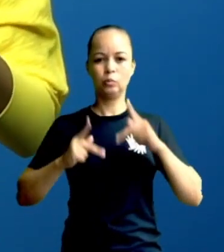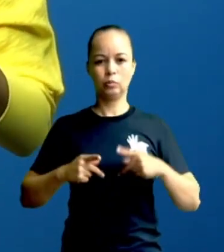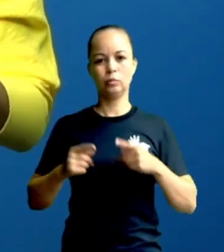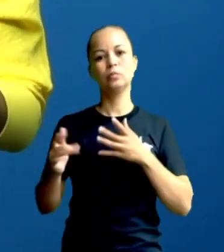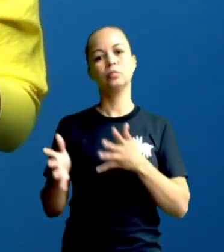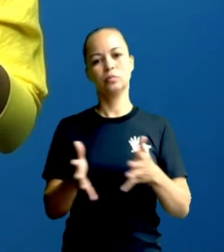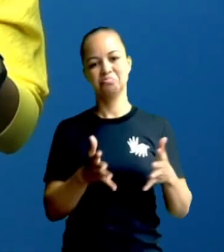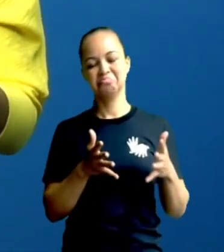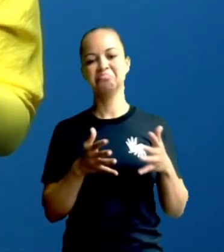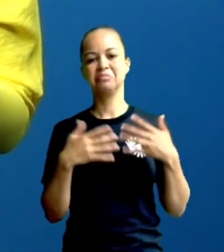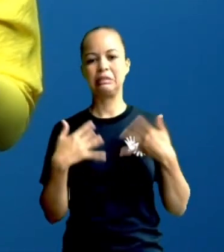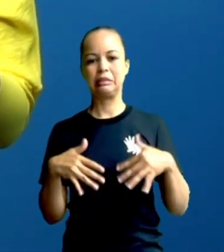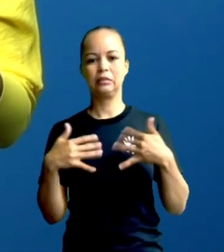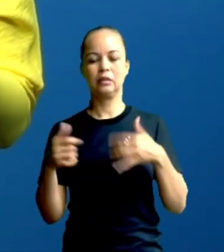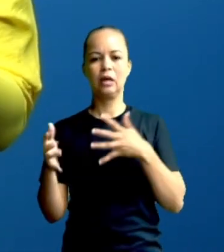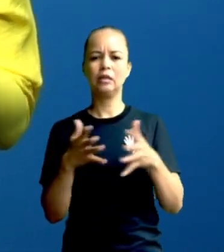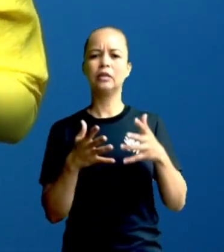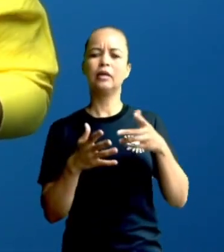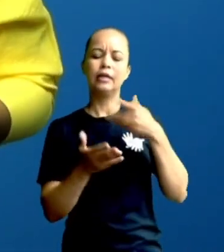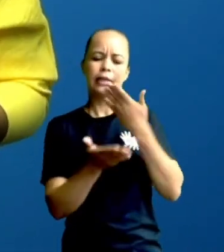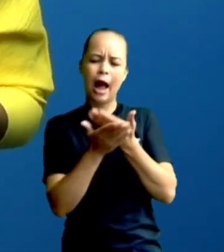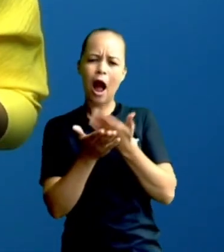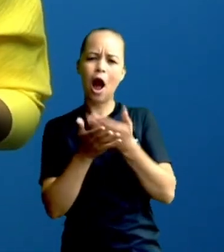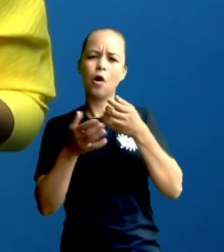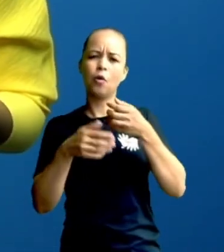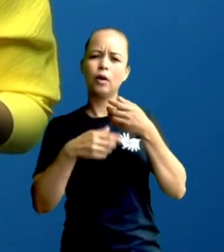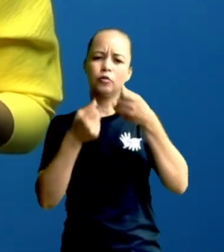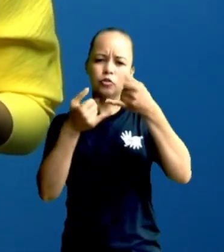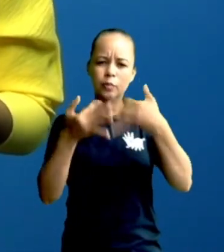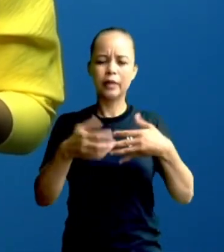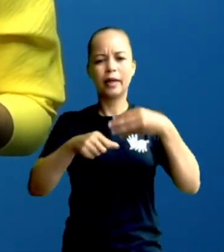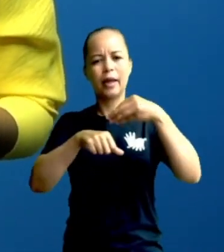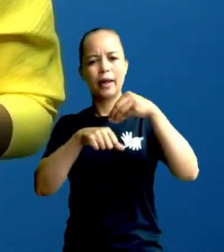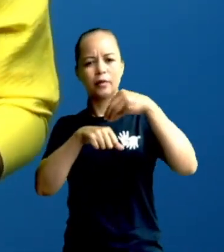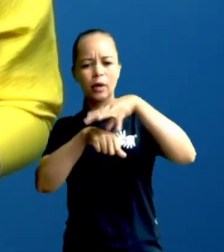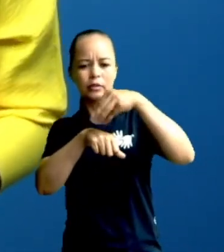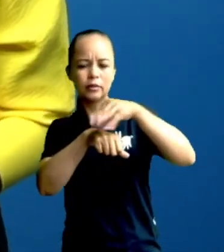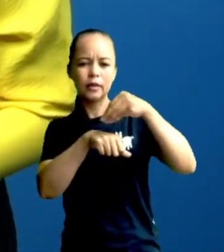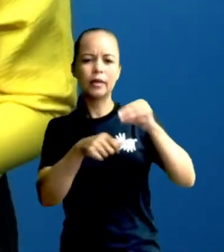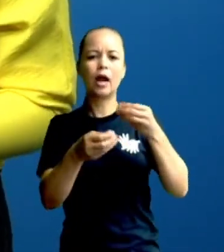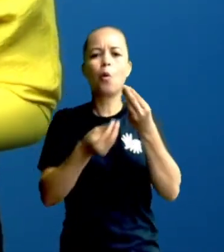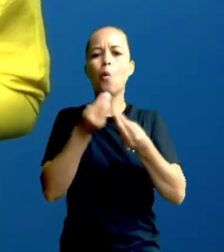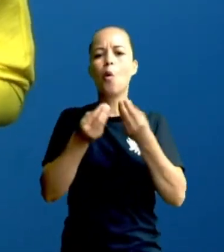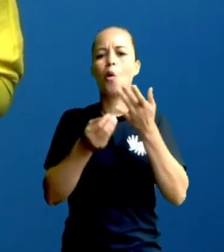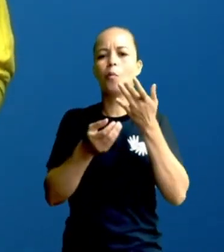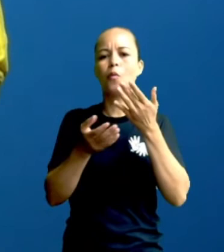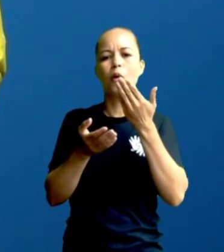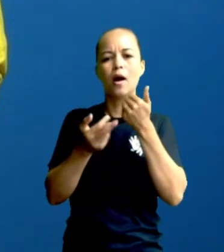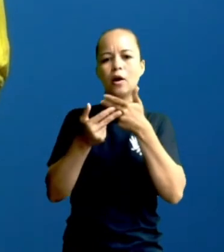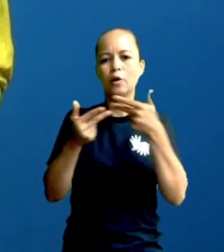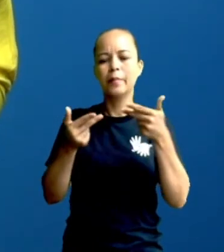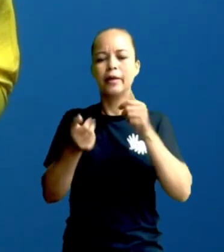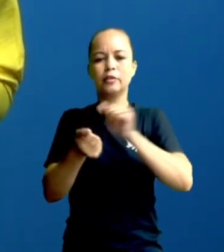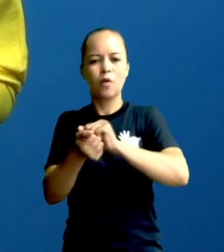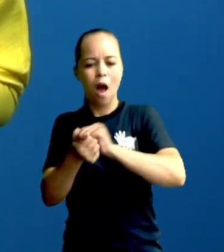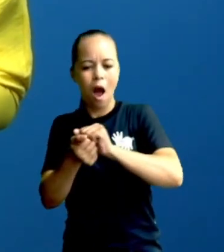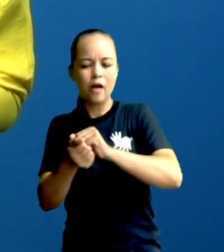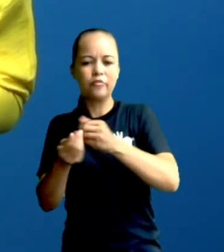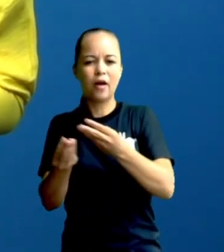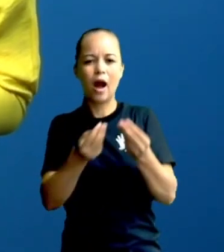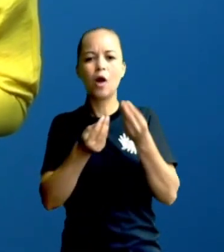falei sobre isso, eu dei até umas dicas de como lavar os alimentos, de a gente optar por alimentos mais naturais, que